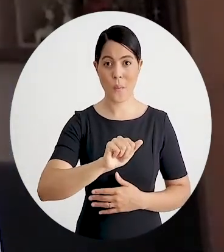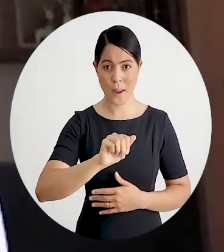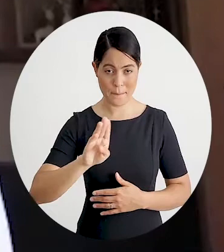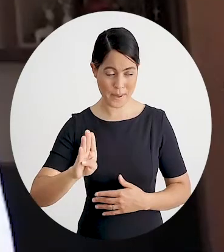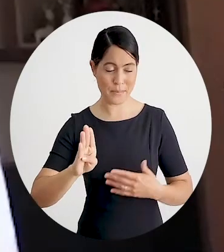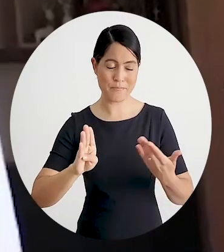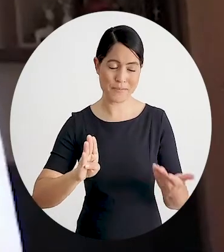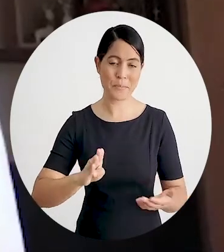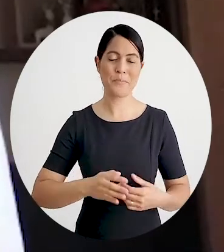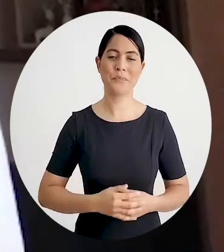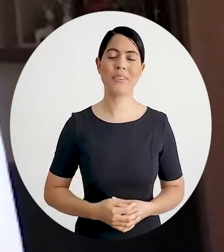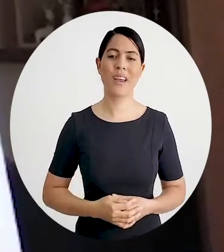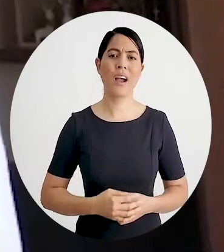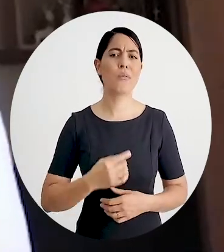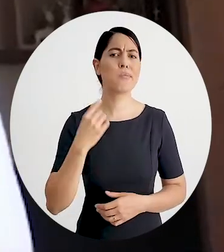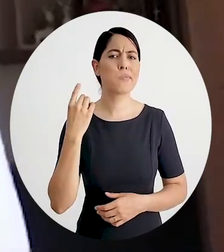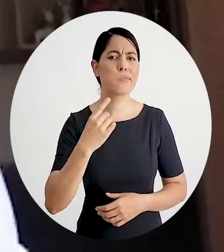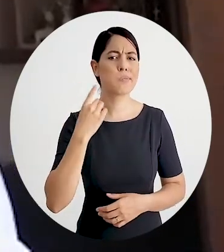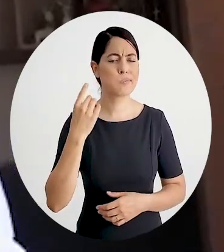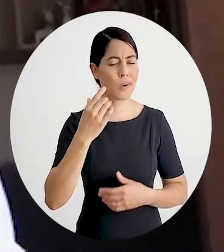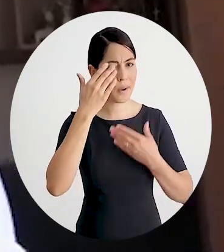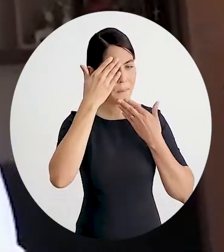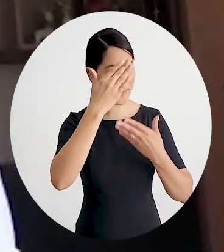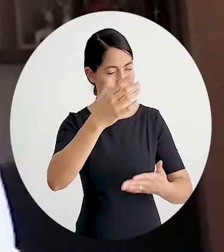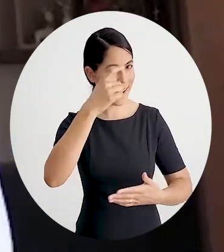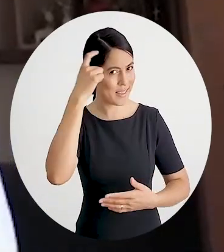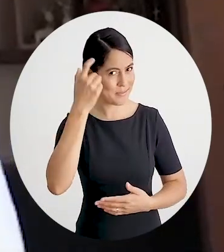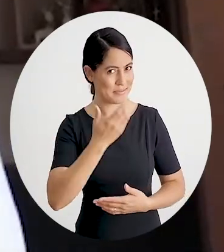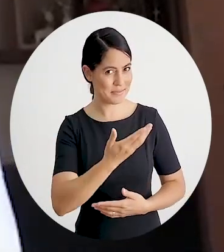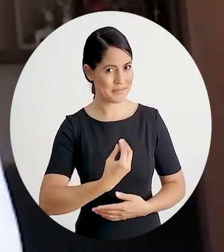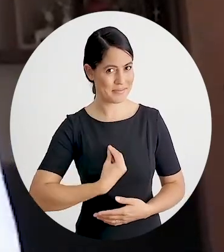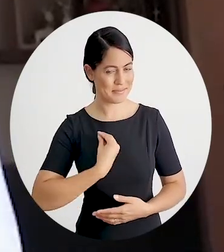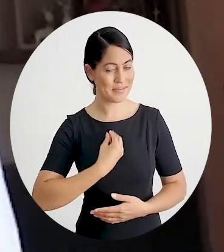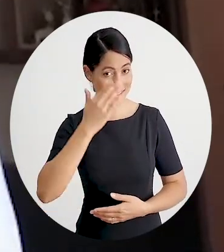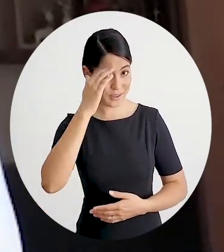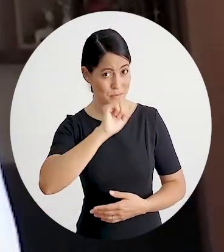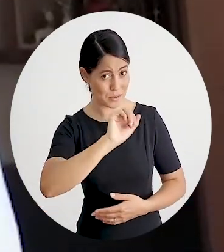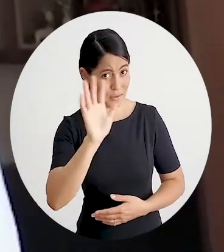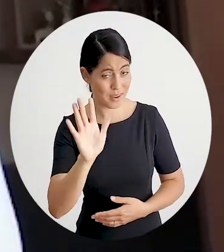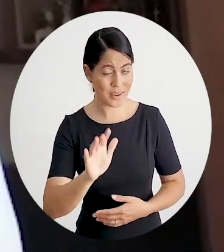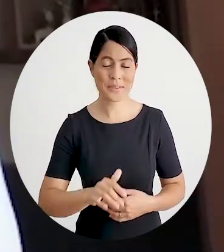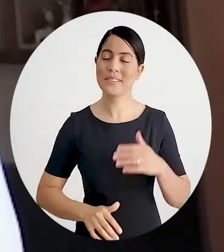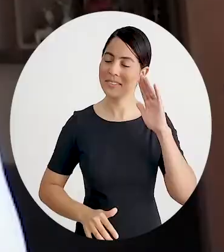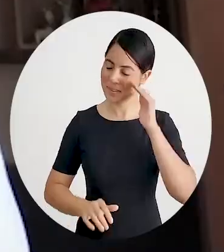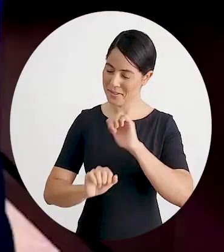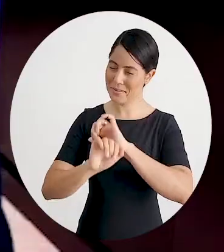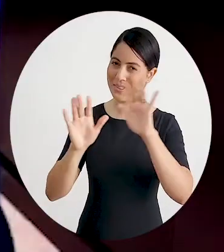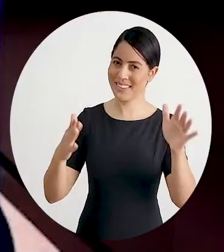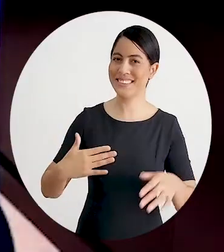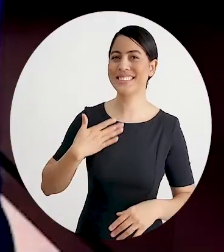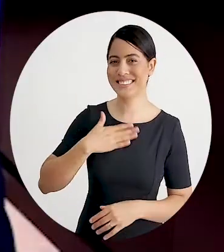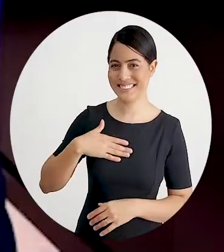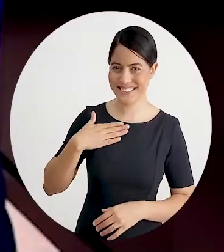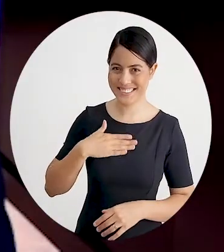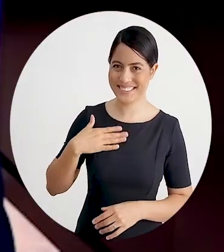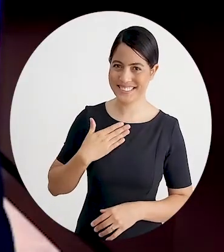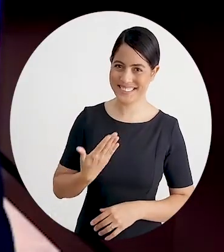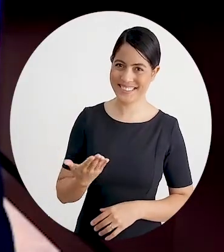OAB. Dr. Marcos Vinícius, primeiramente, obrigada por participar conosco e me ouve bem? Ouço bem, é um prazer